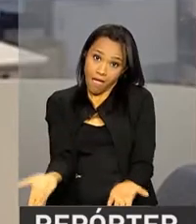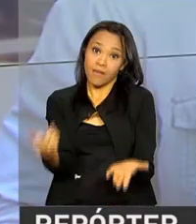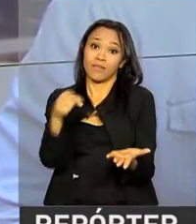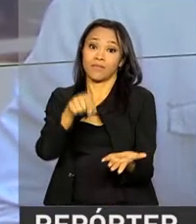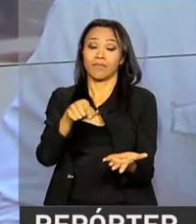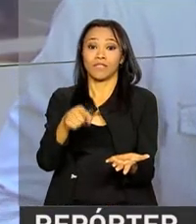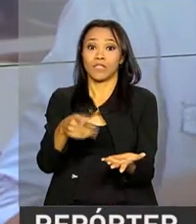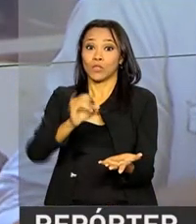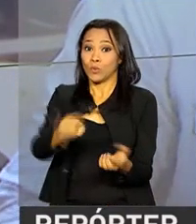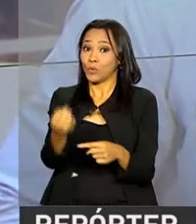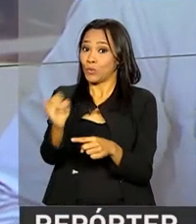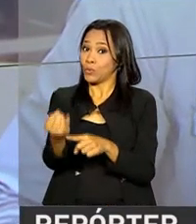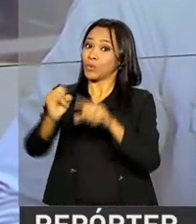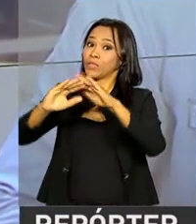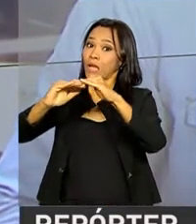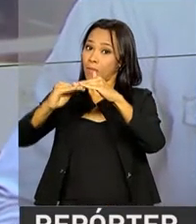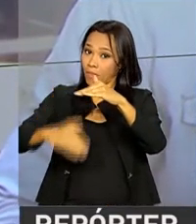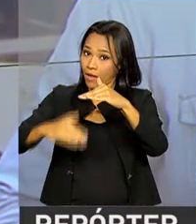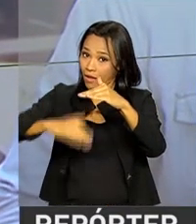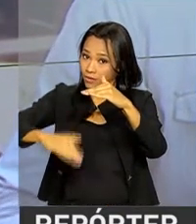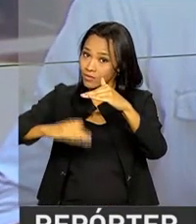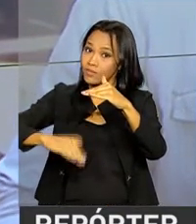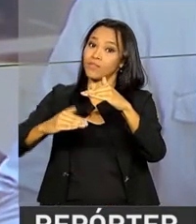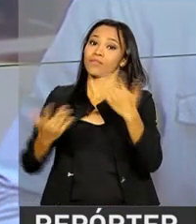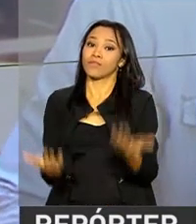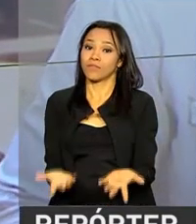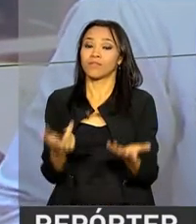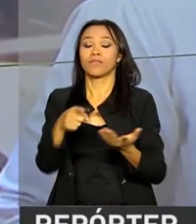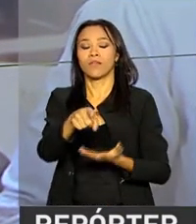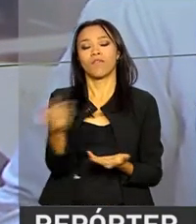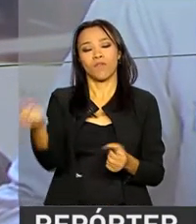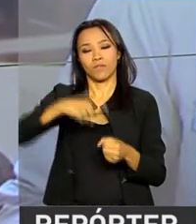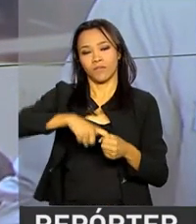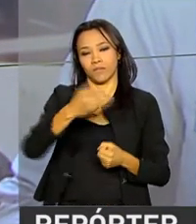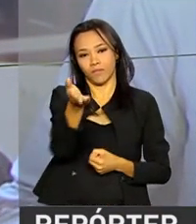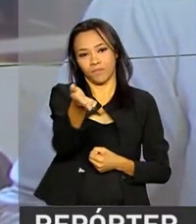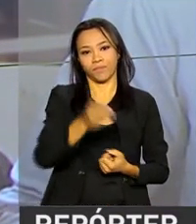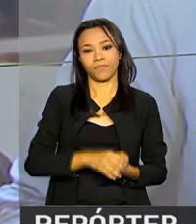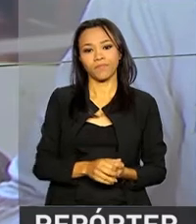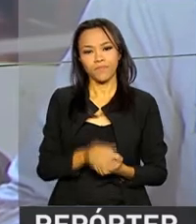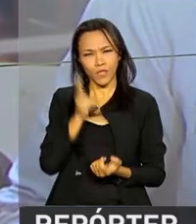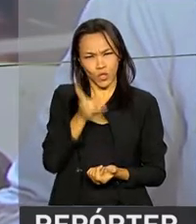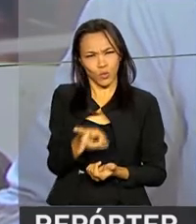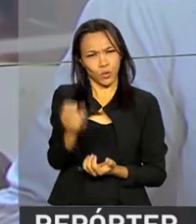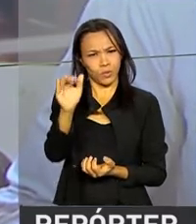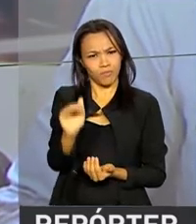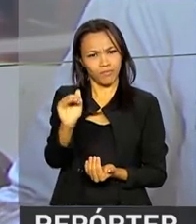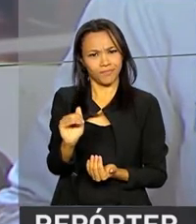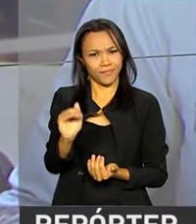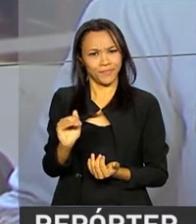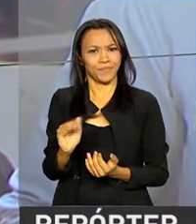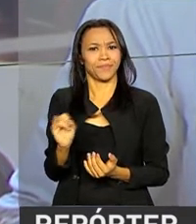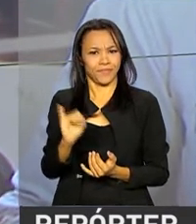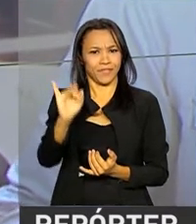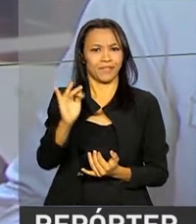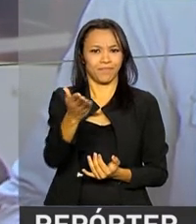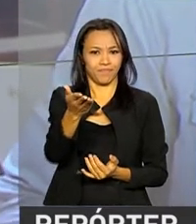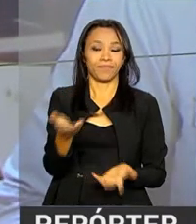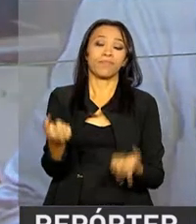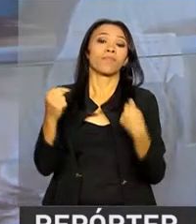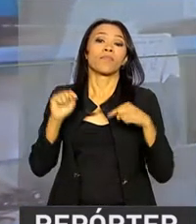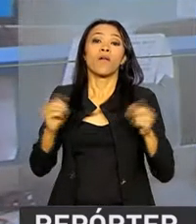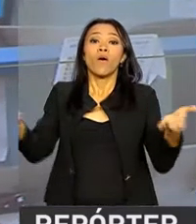finalmente juros abaixo dos dois dígitos voltamos com você aí o estúdio que continue baixando não é nada e olha só